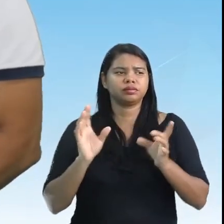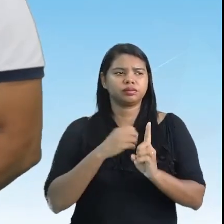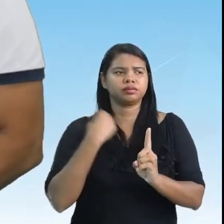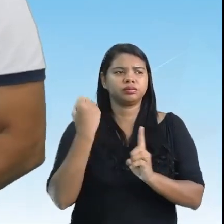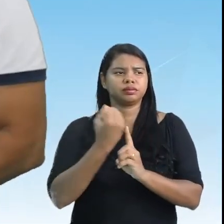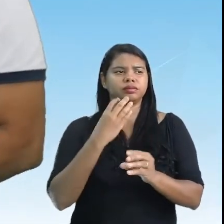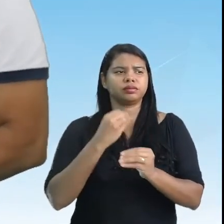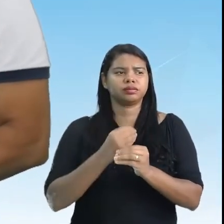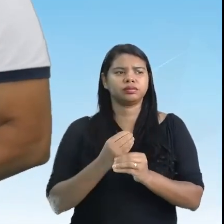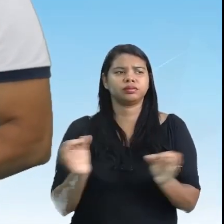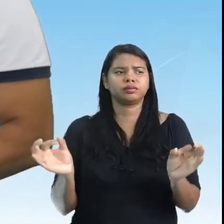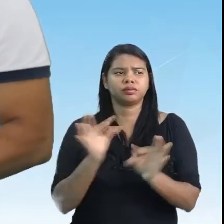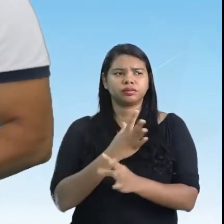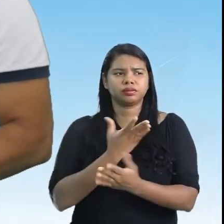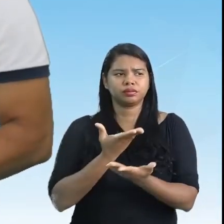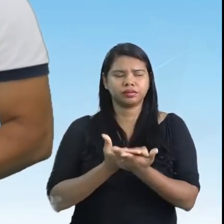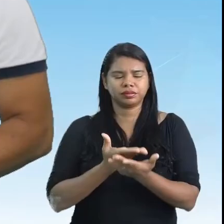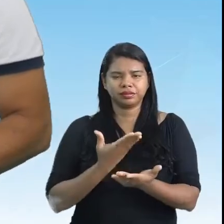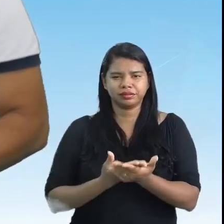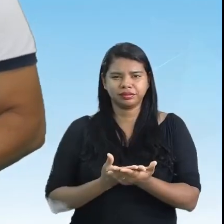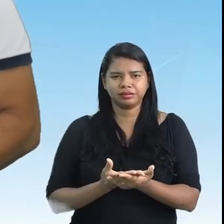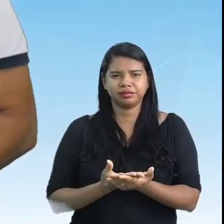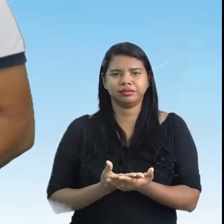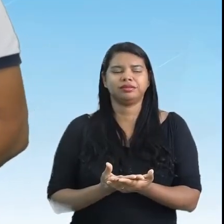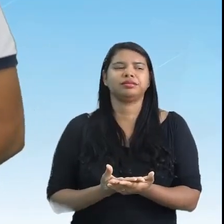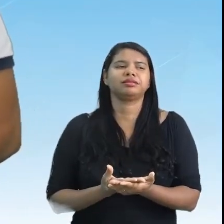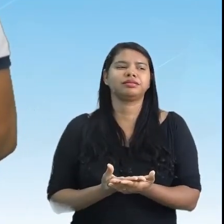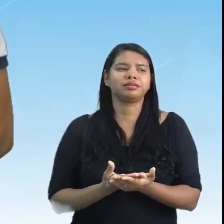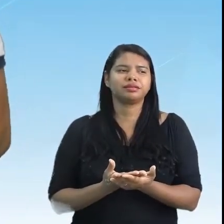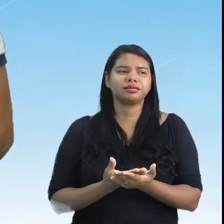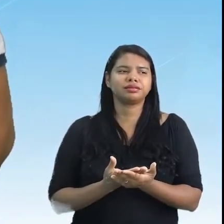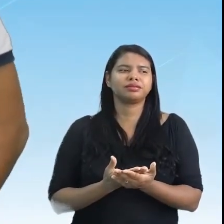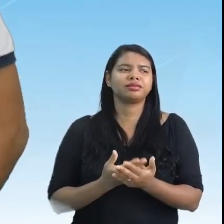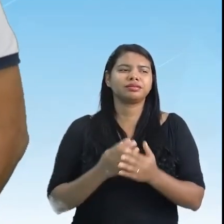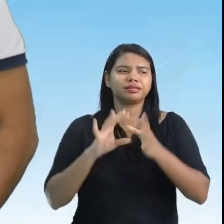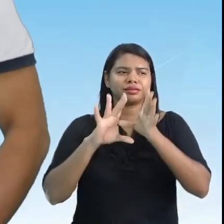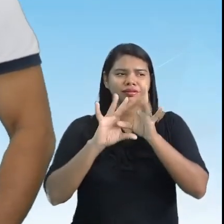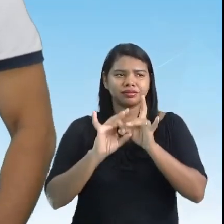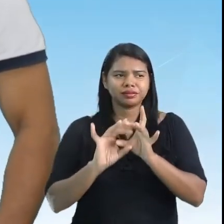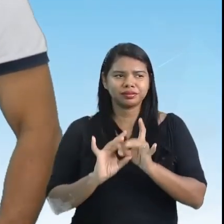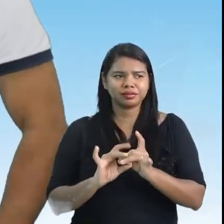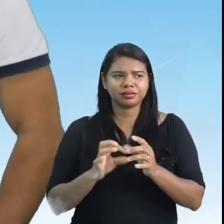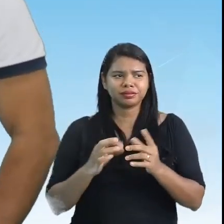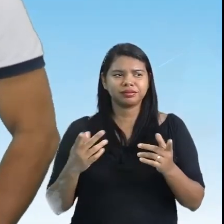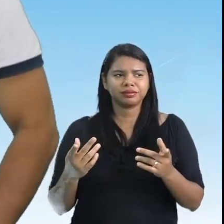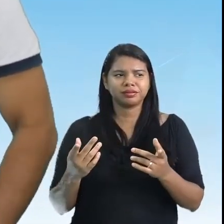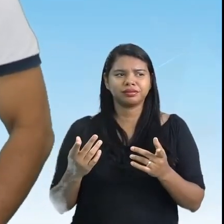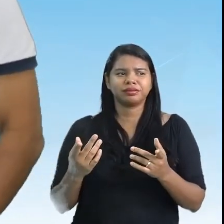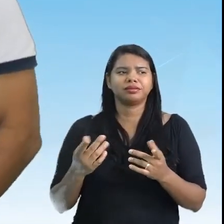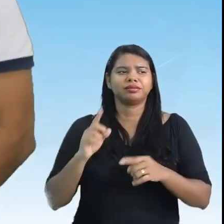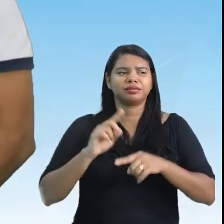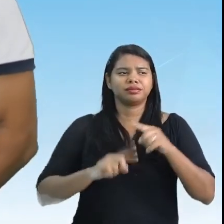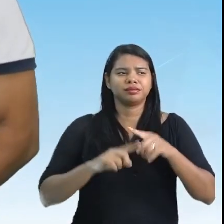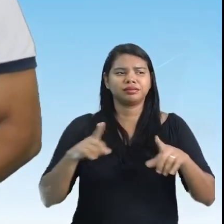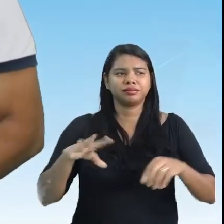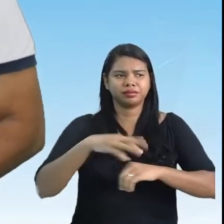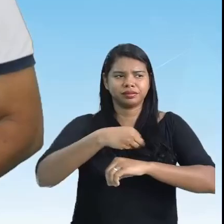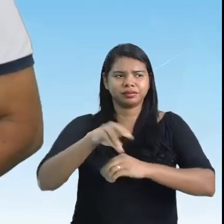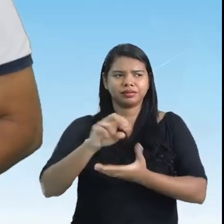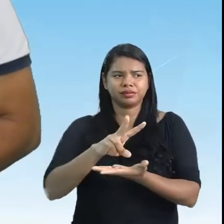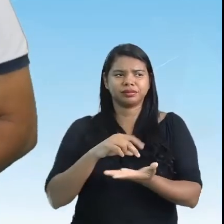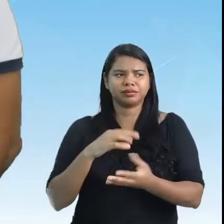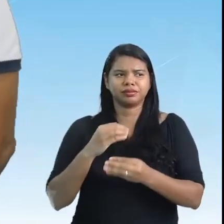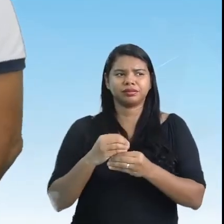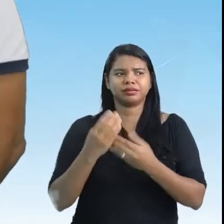gente, por hoje é só, infelizmente, tem tanto conteúdo, mas esse material está disposto aqui no